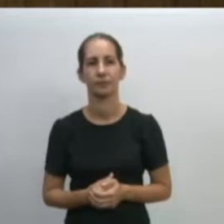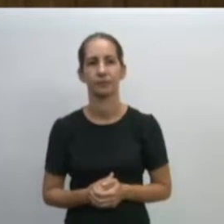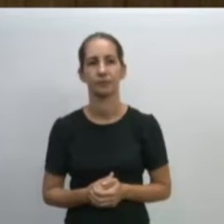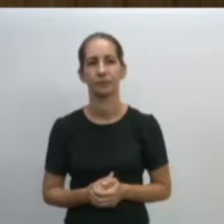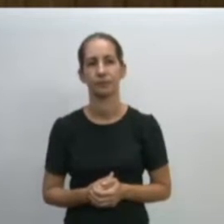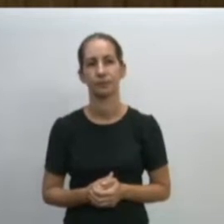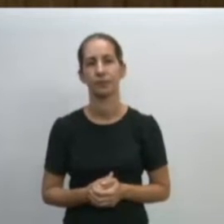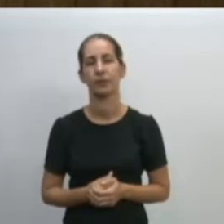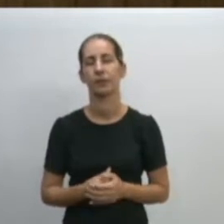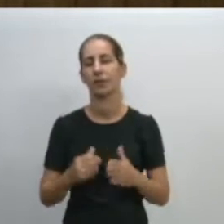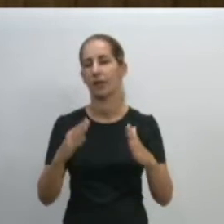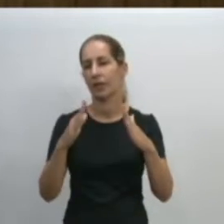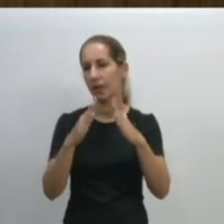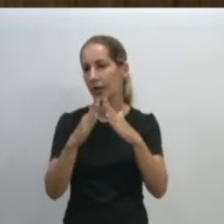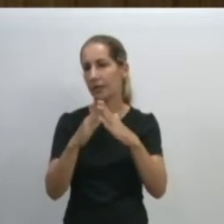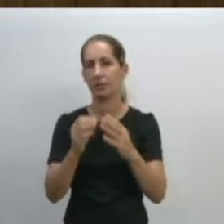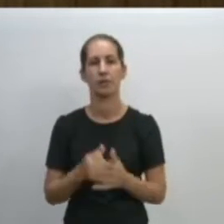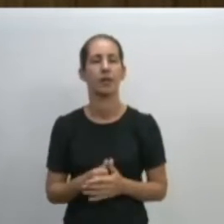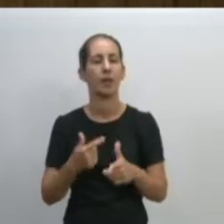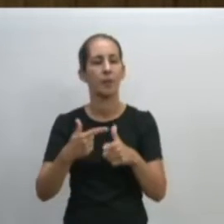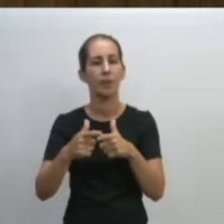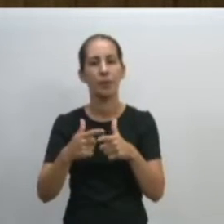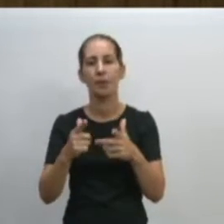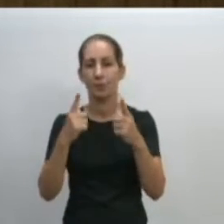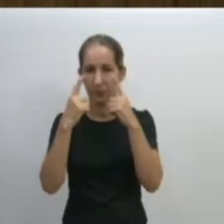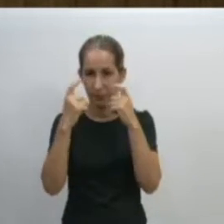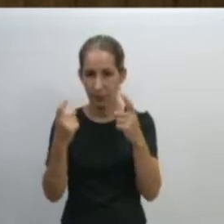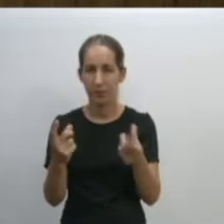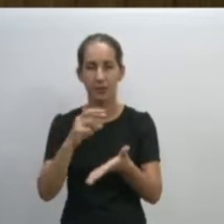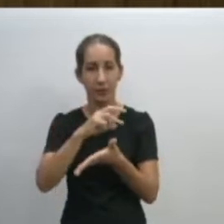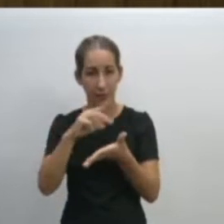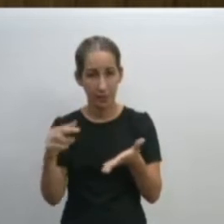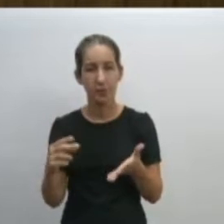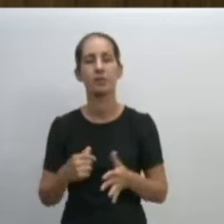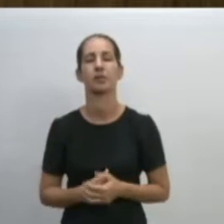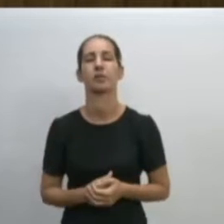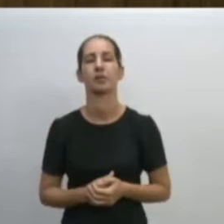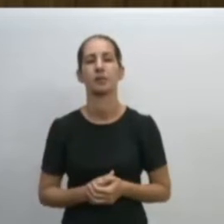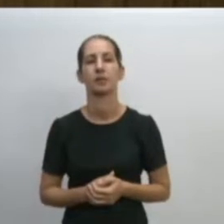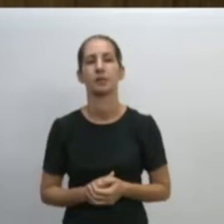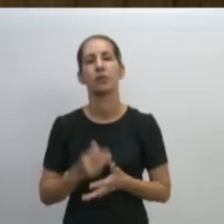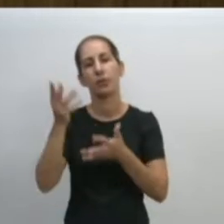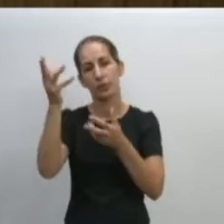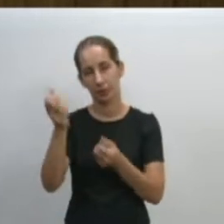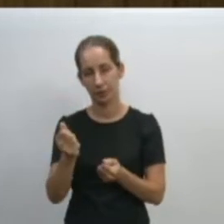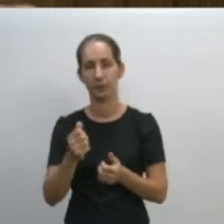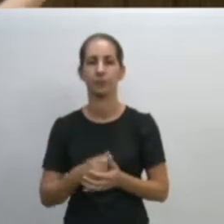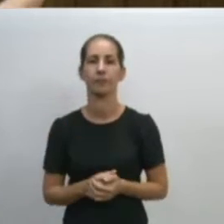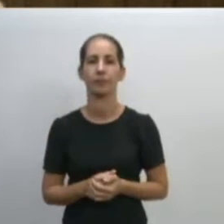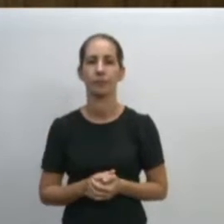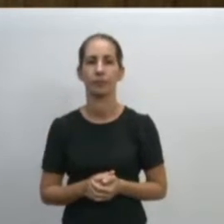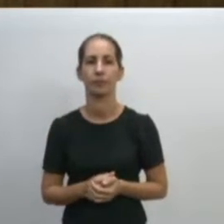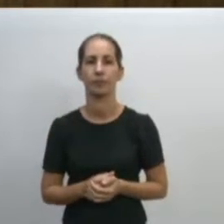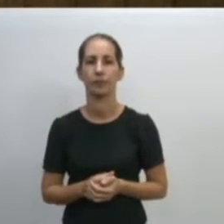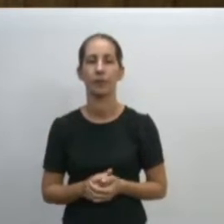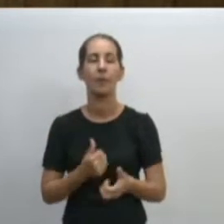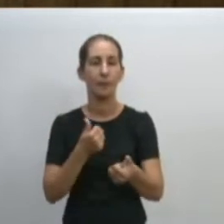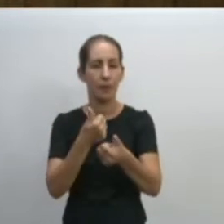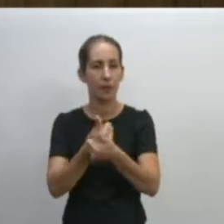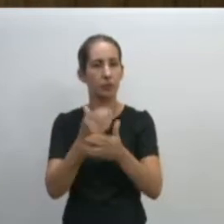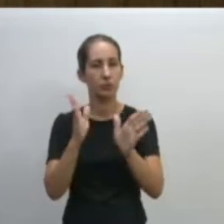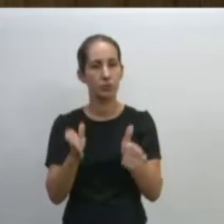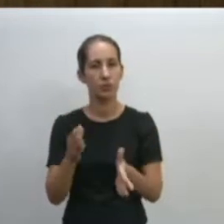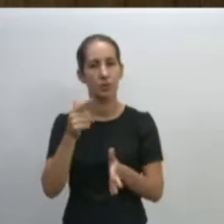violência doméstica, sofrem qualquer tipo de violência, né? E contempla, inclusive, a gente está muito próximo